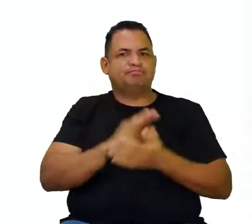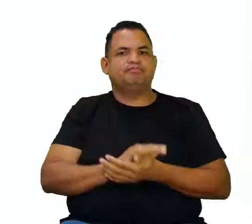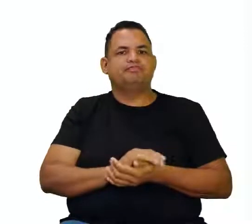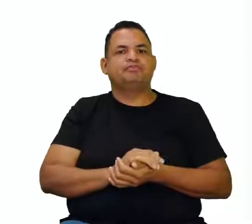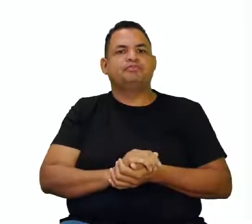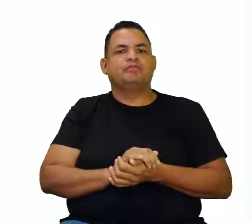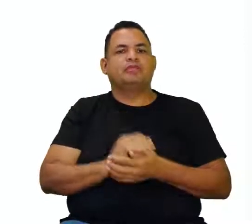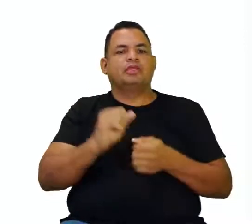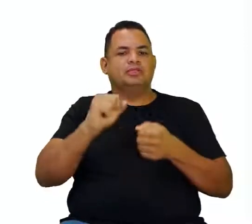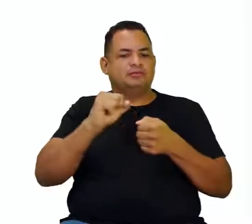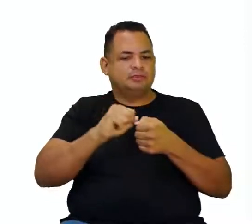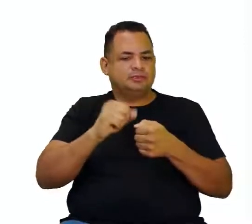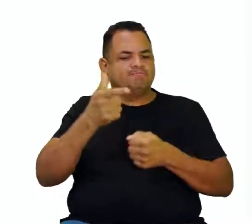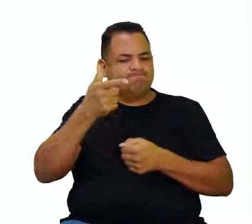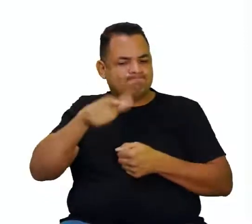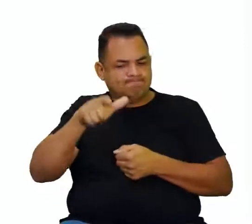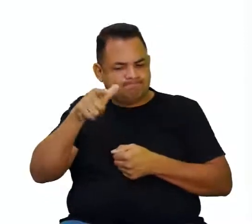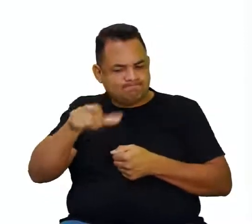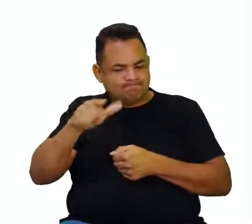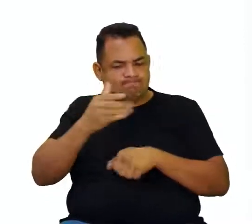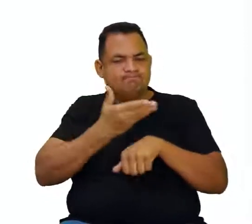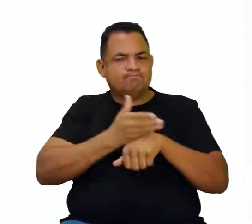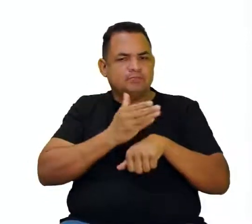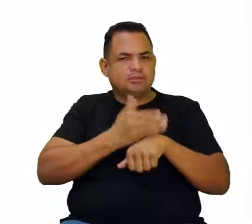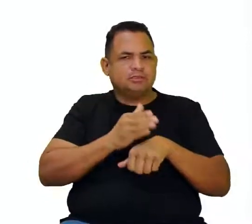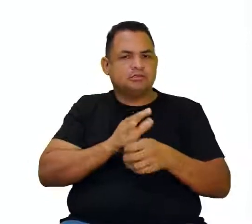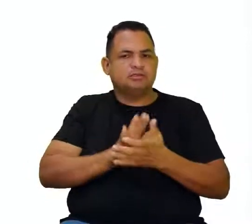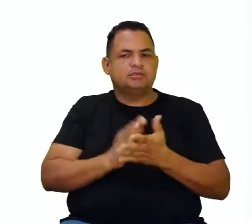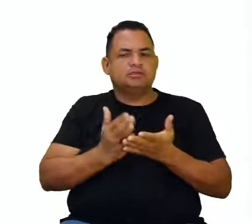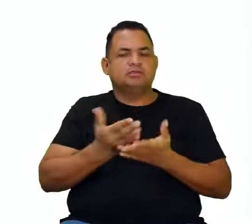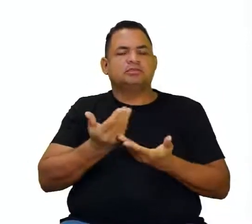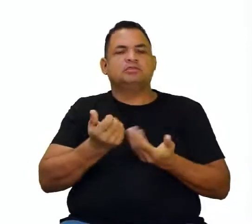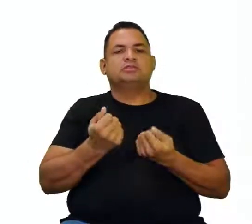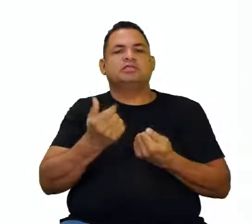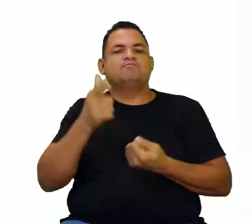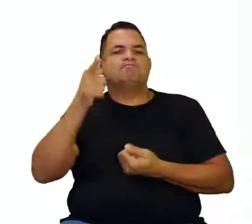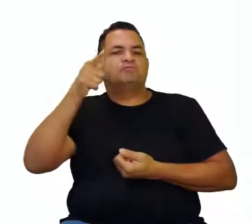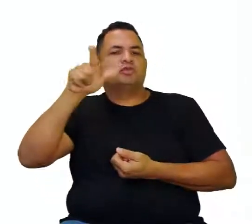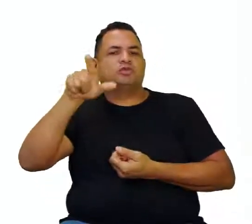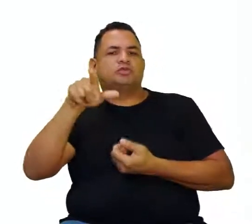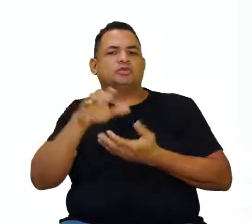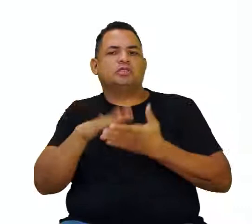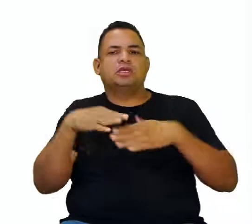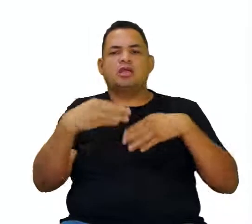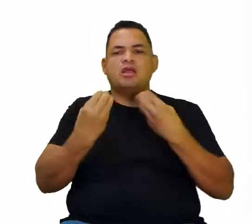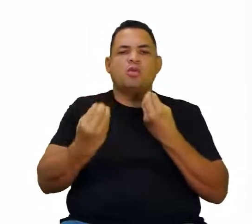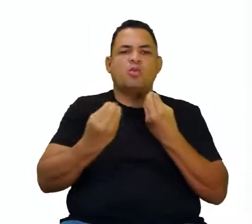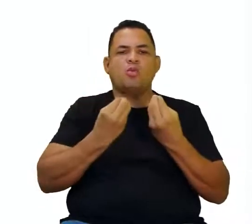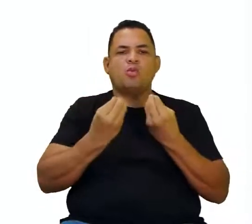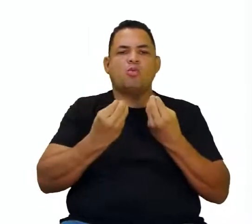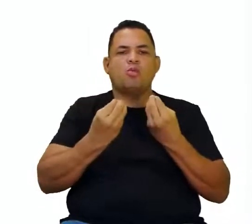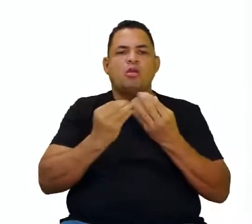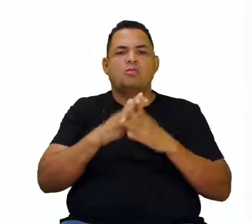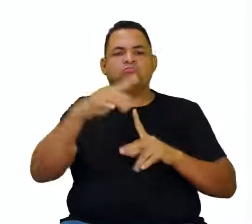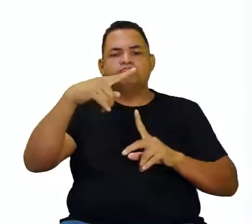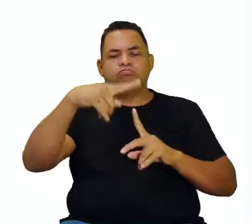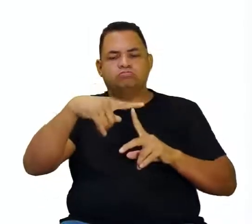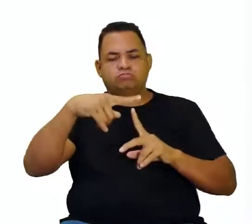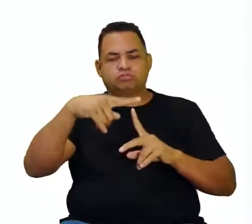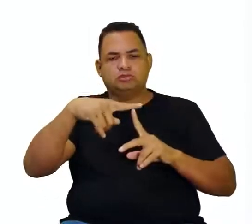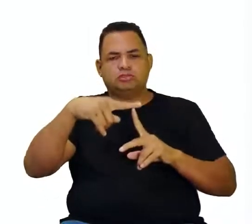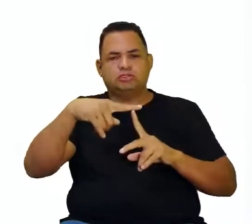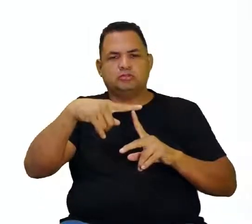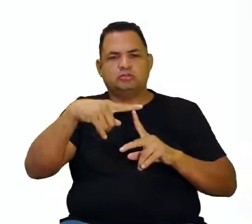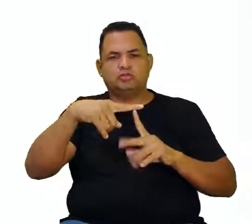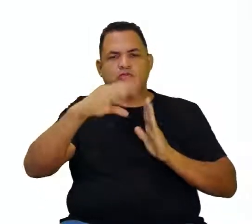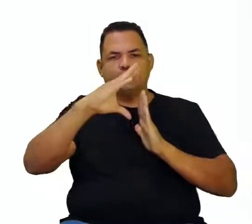refazendo toda a prova, você consegue ter uma dimensão do tipo de conteúdo abordado,